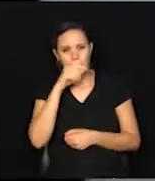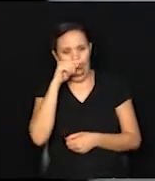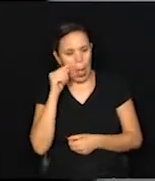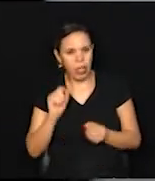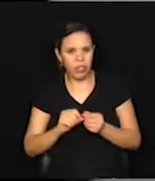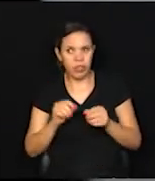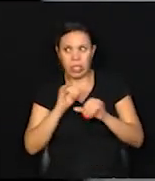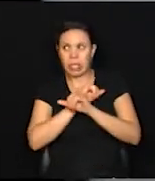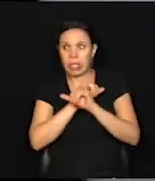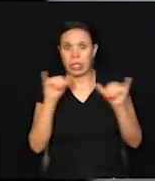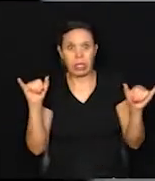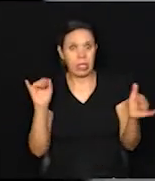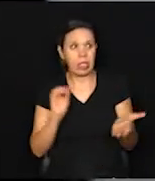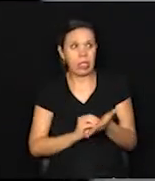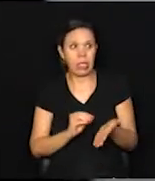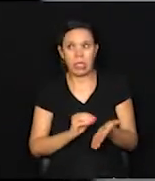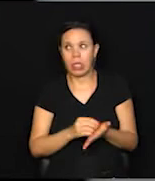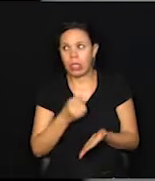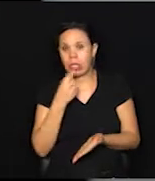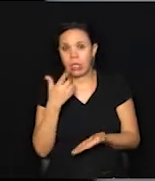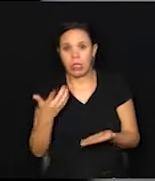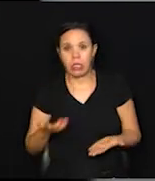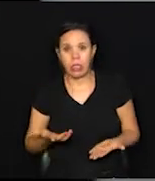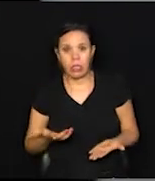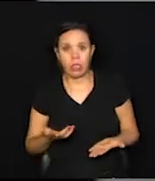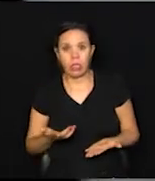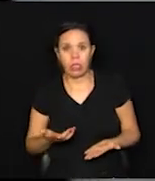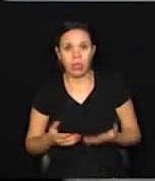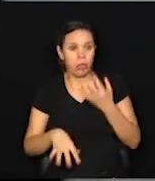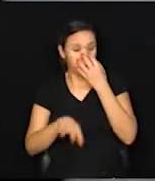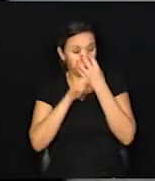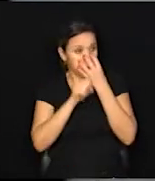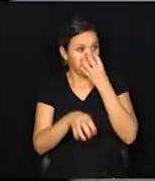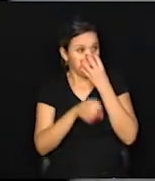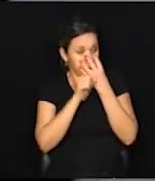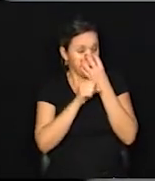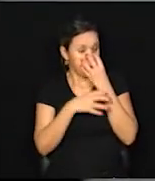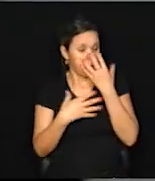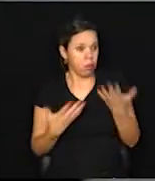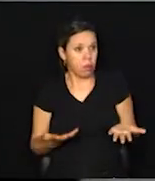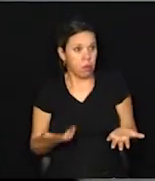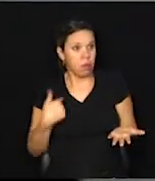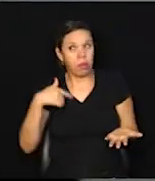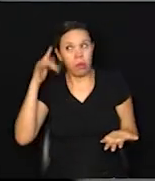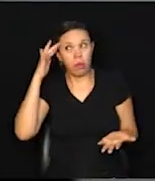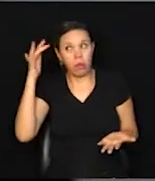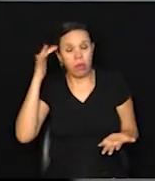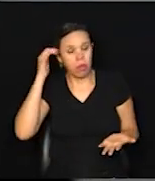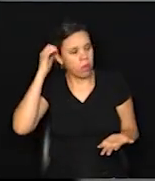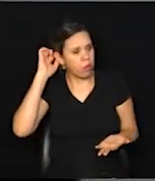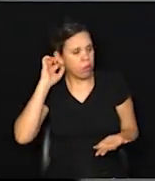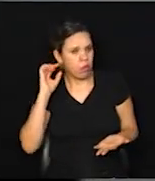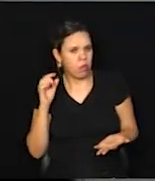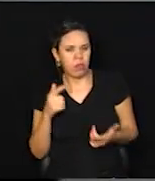esse alerta sobre a falta de medicamentos para intubação. E aí, assim, eu imagino que deve ser